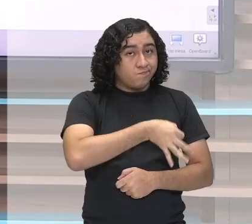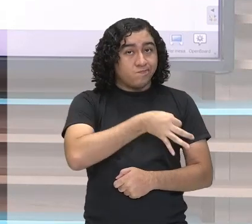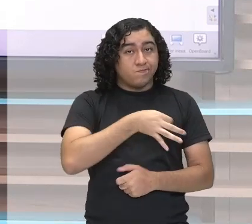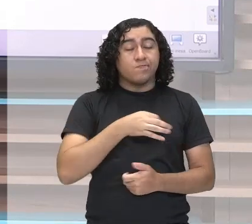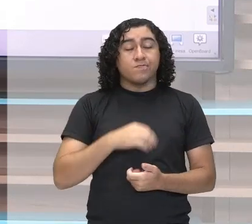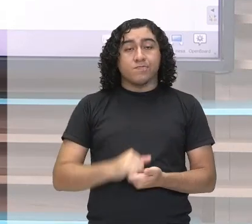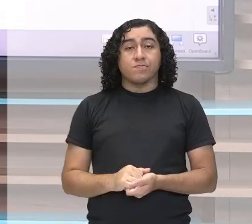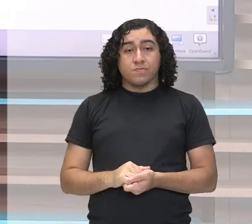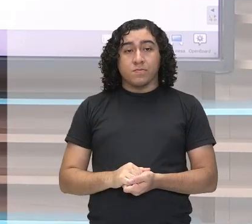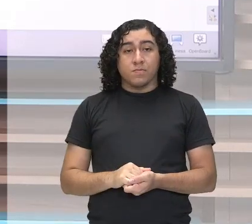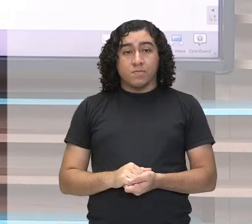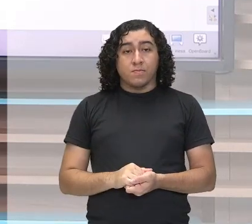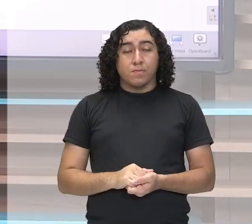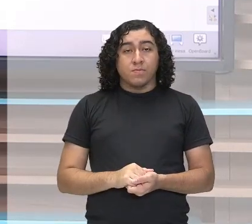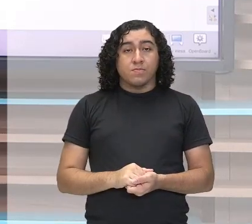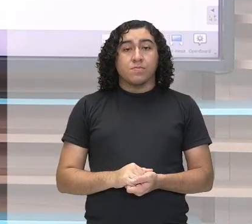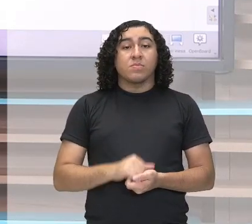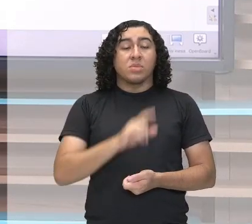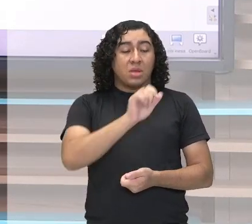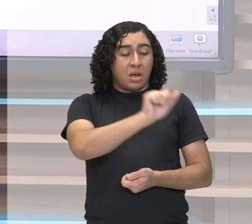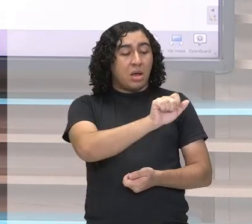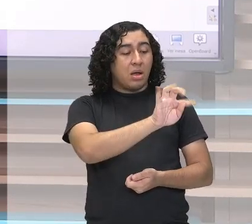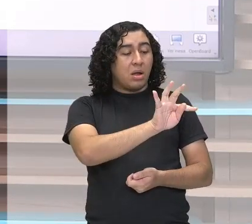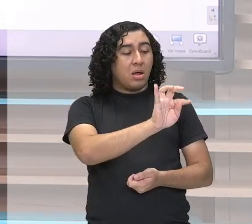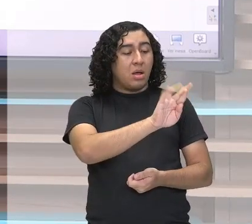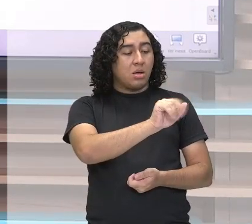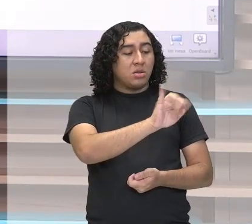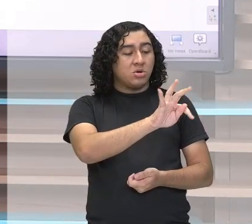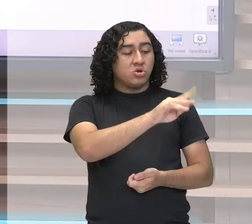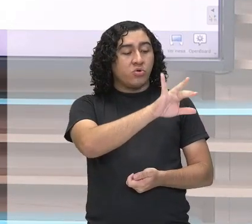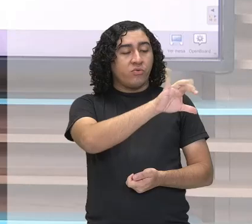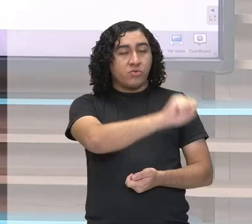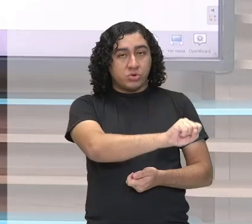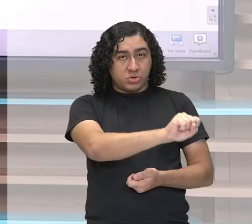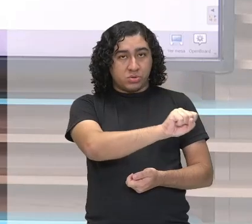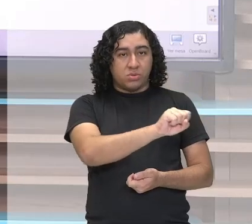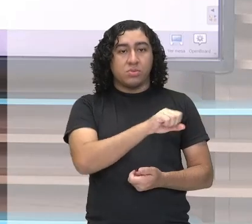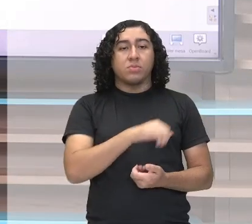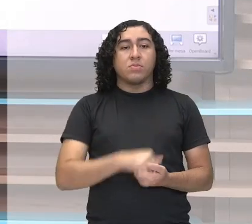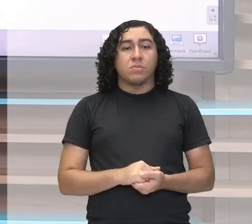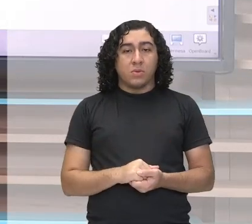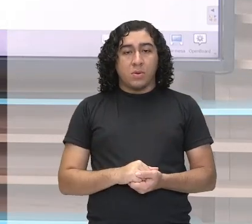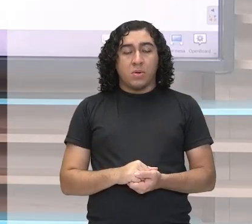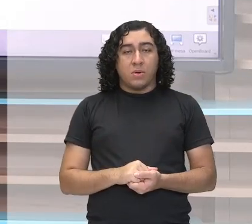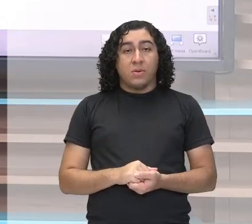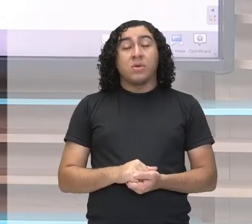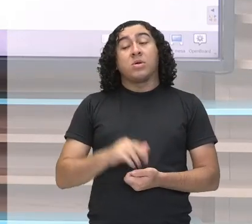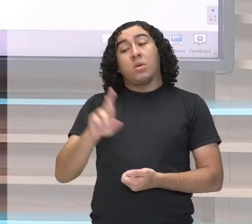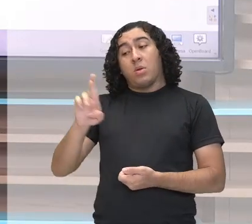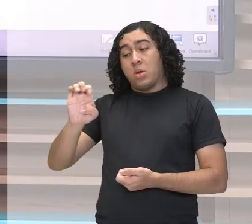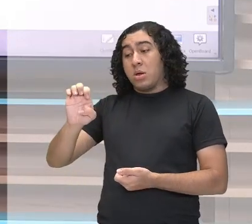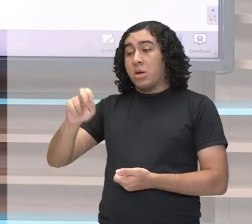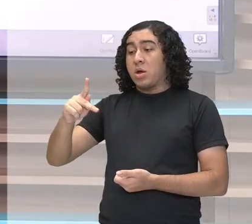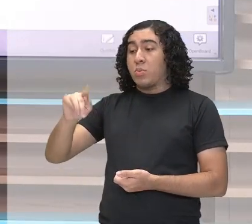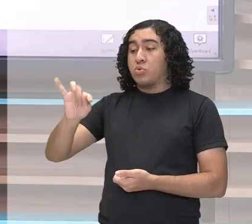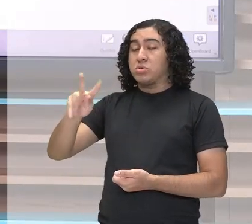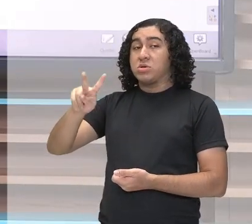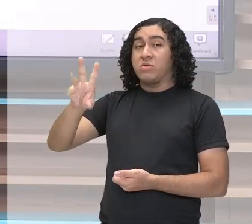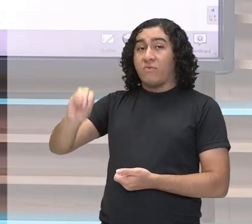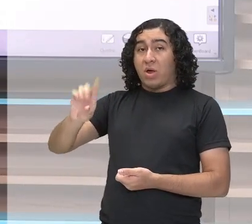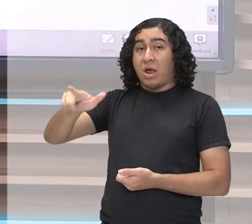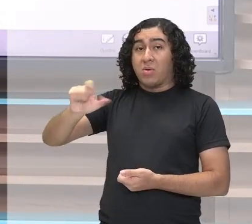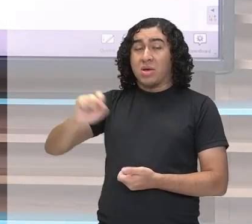que nós chamamos dos fatores atrativos. E, possivelmente, né, o fator repulsivo seria a educação de